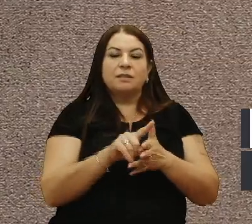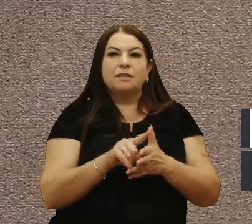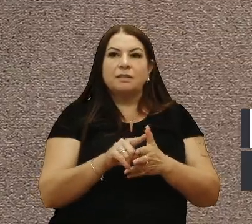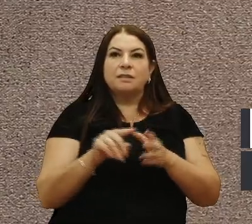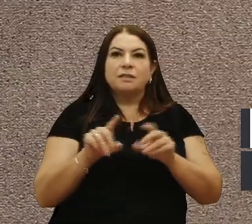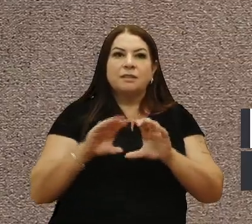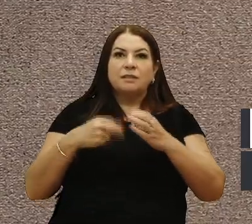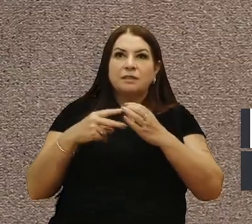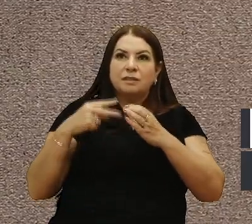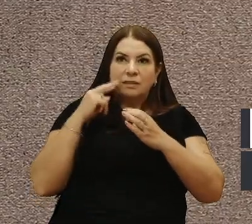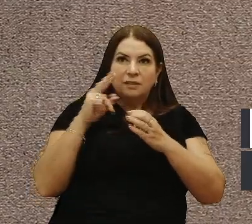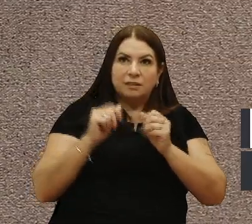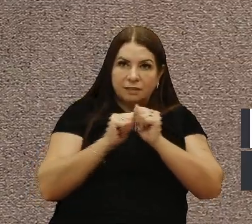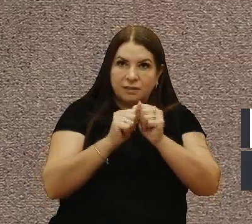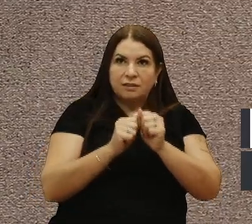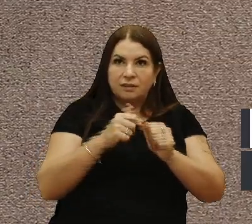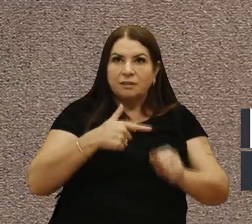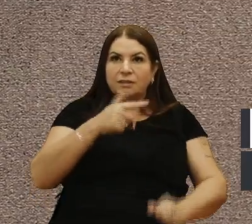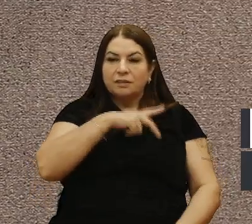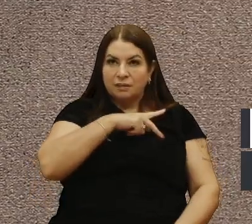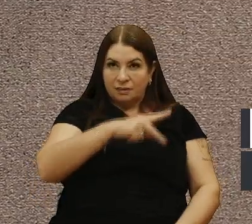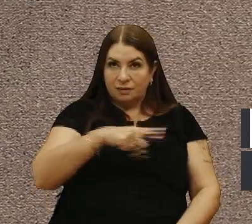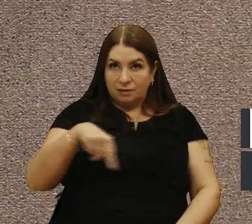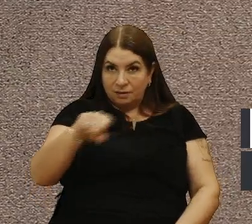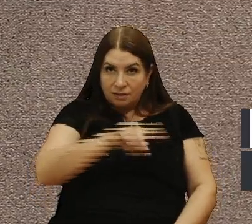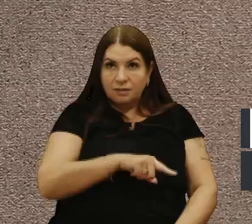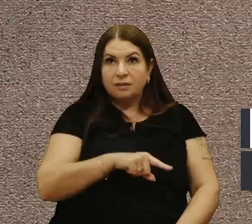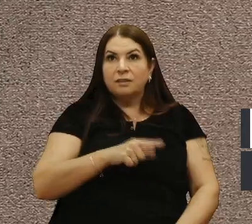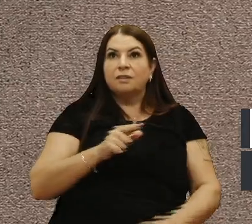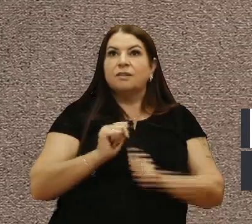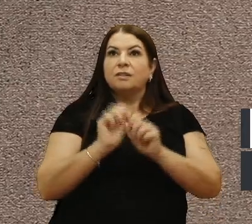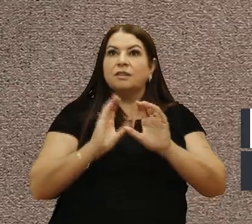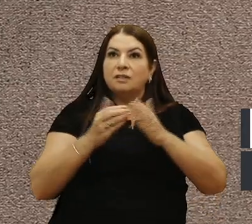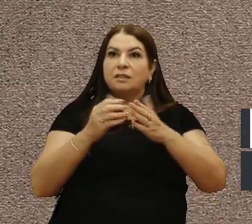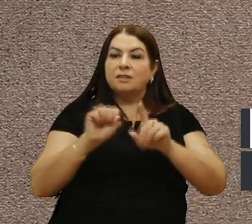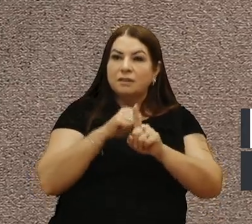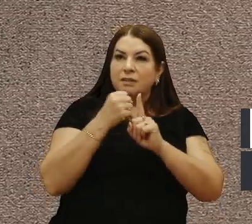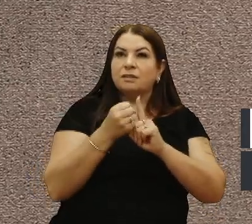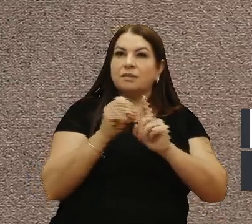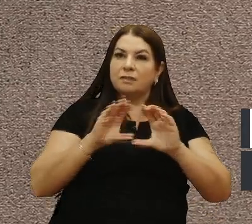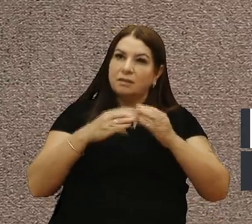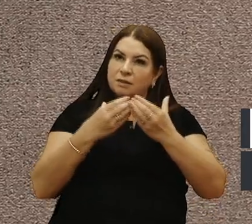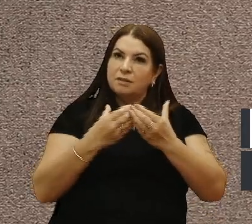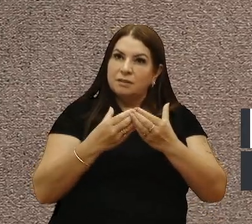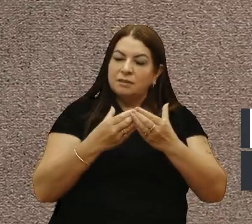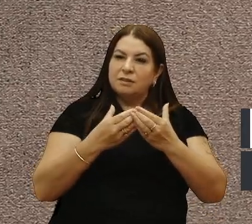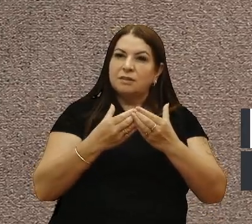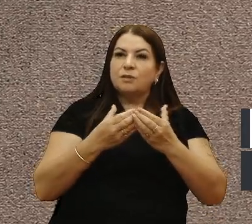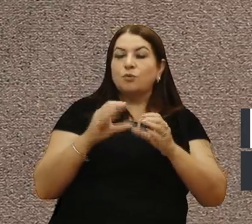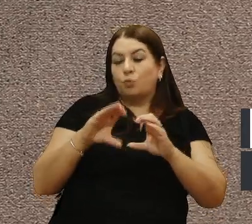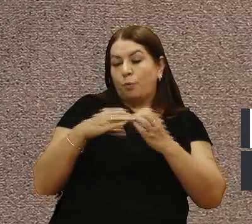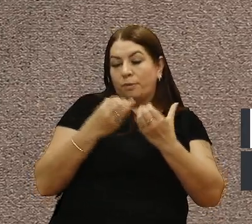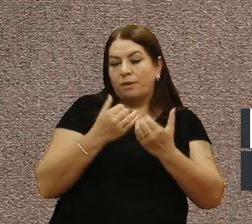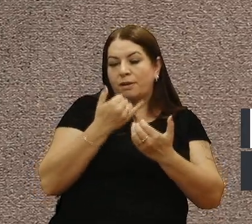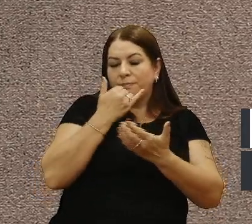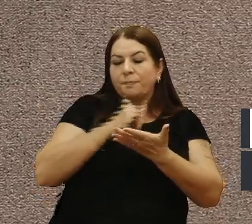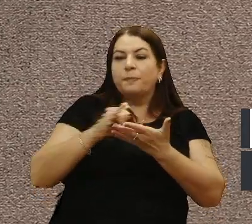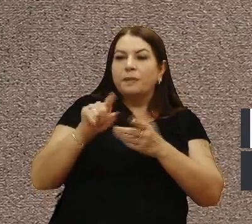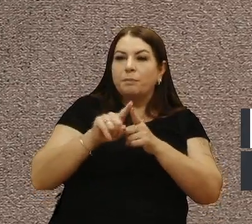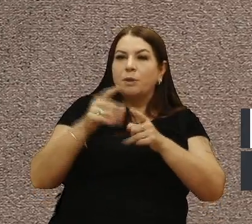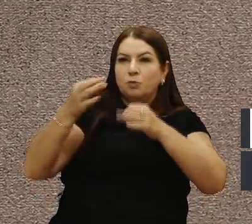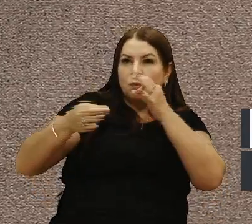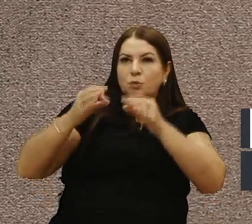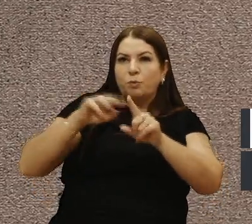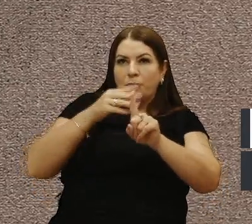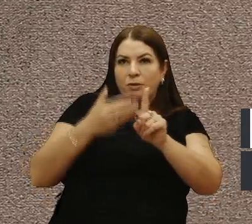Vereadores se envolve diretamente com a vice-presidência, né? Por tradição, por parte da Comissão Social, Comissão Comunitária, perdão. Então, justíssima homenagem,